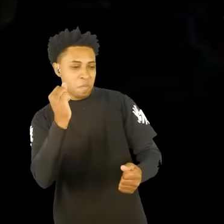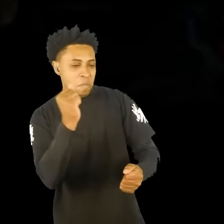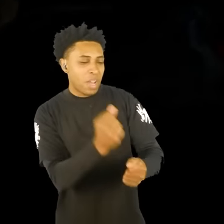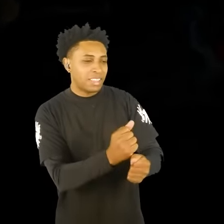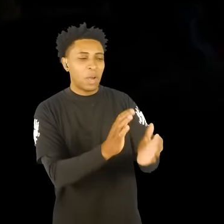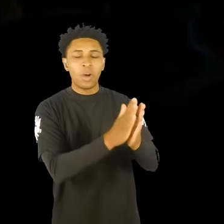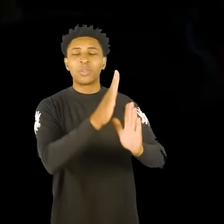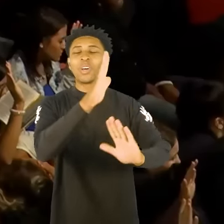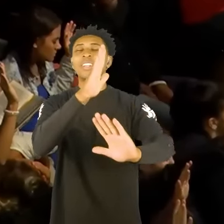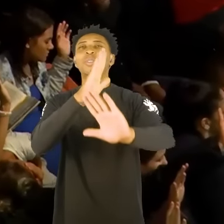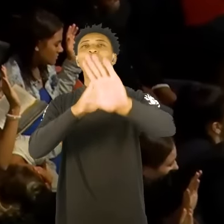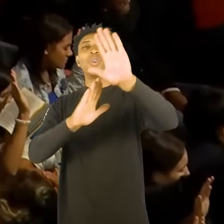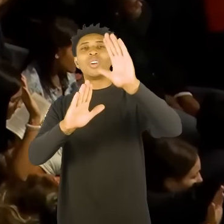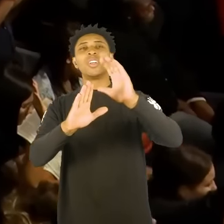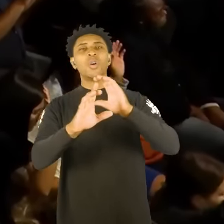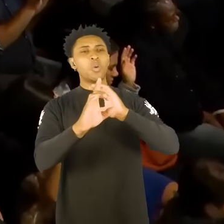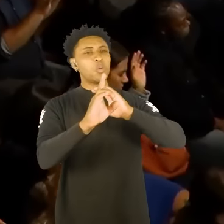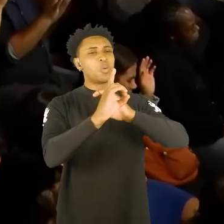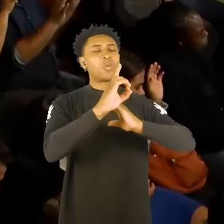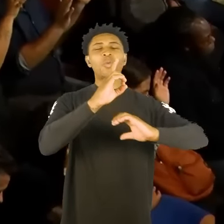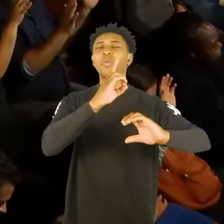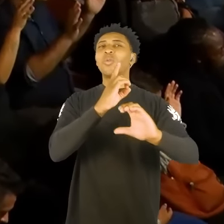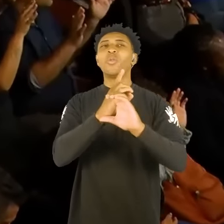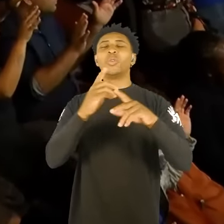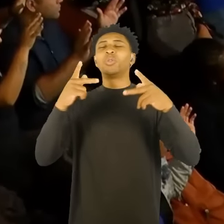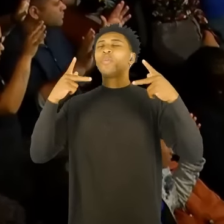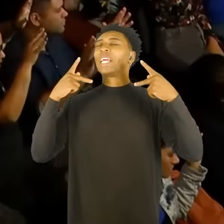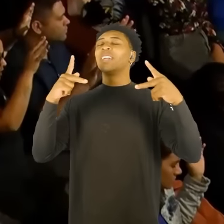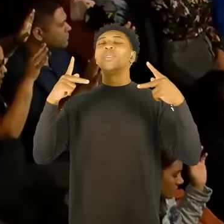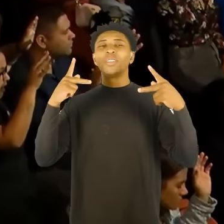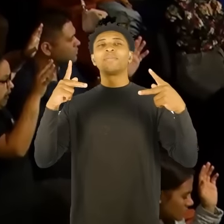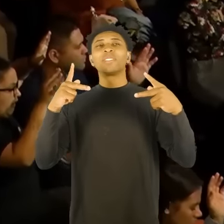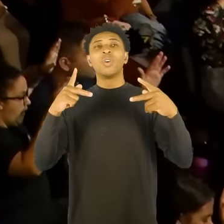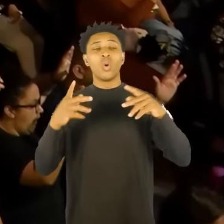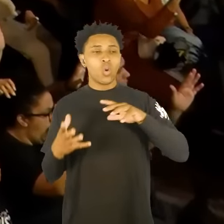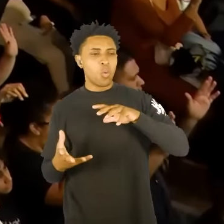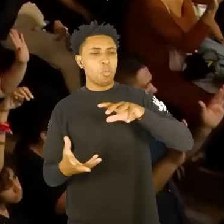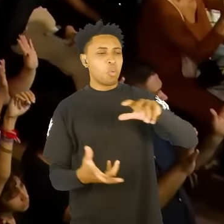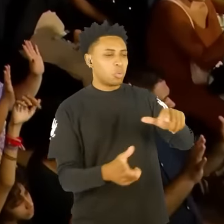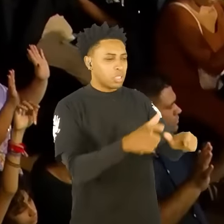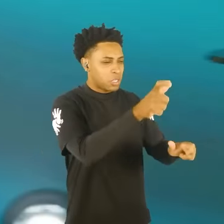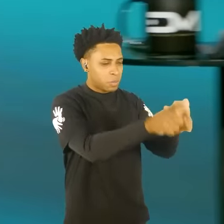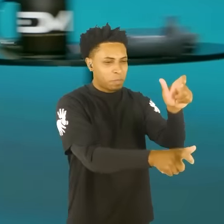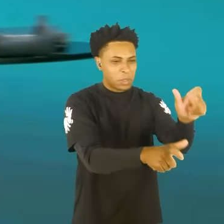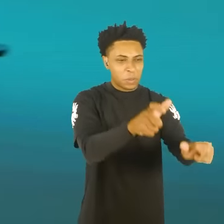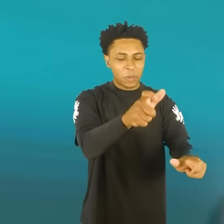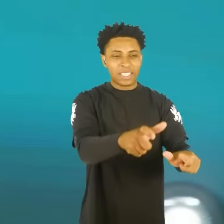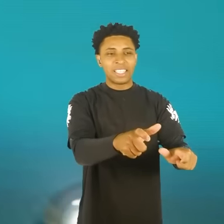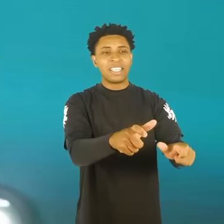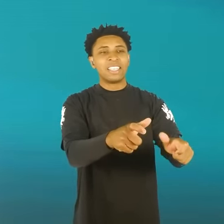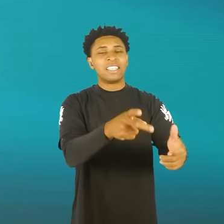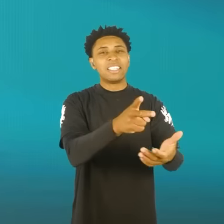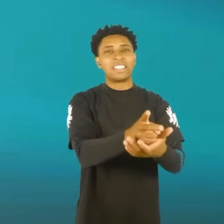adora diferente. O sistema sempre vai querer matar quem prega diferente. O sistema sempre vai querer parar e matar quem